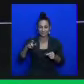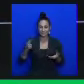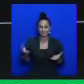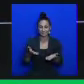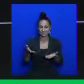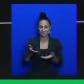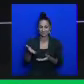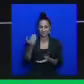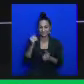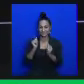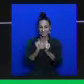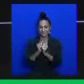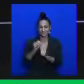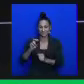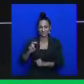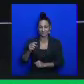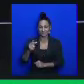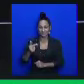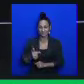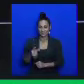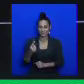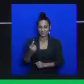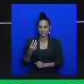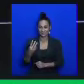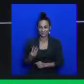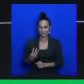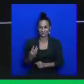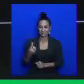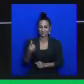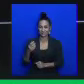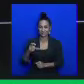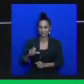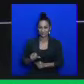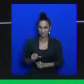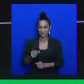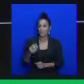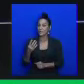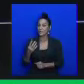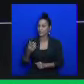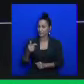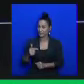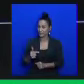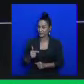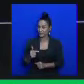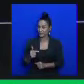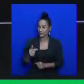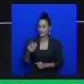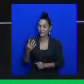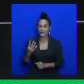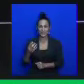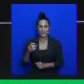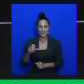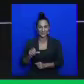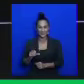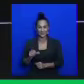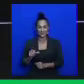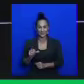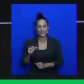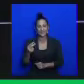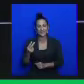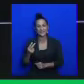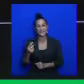conferir. 52, 13, 19, 42, 49